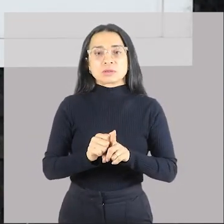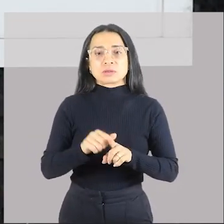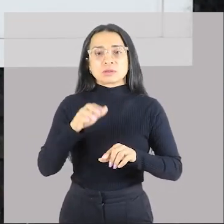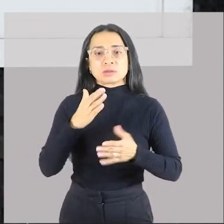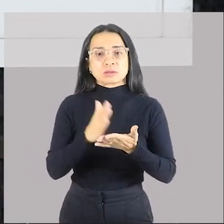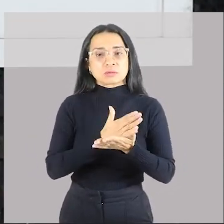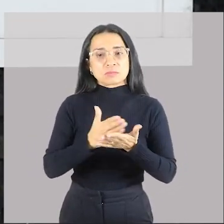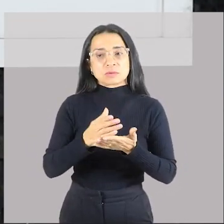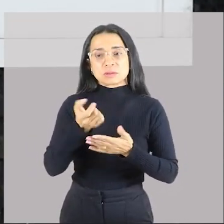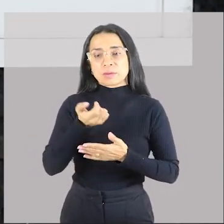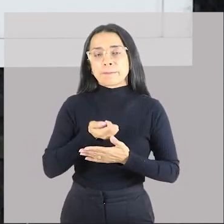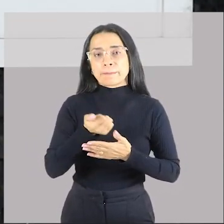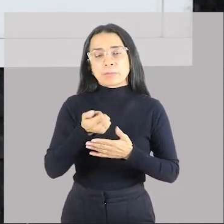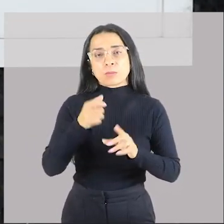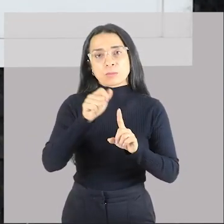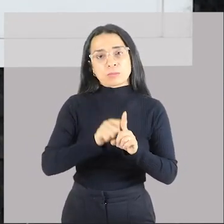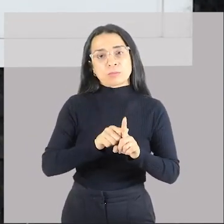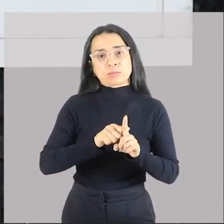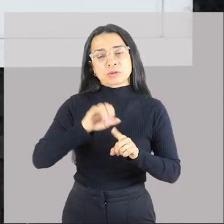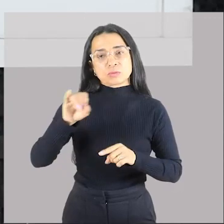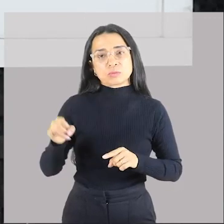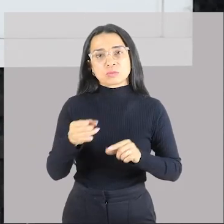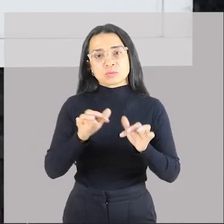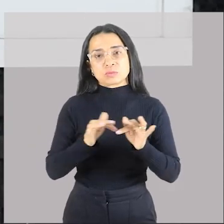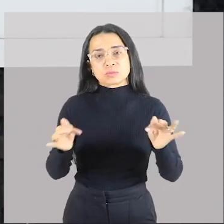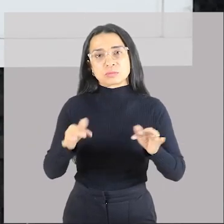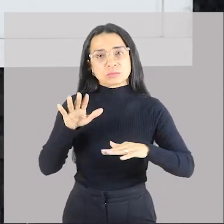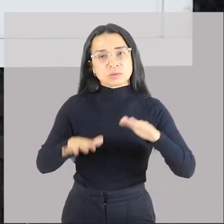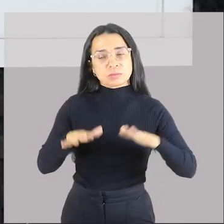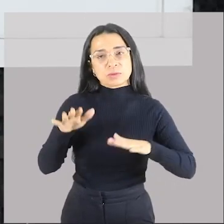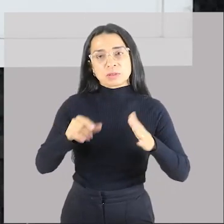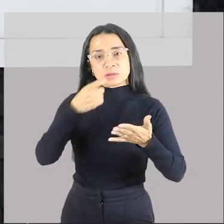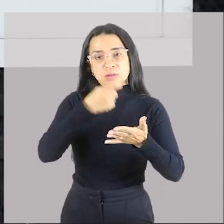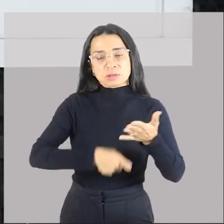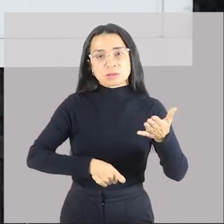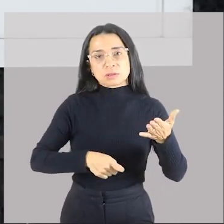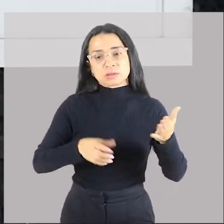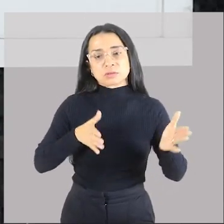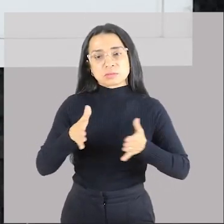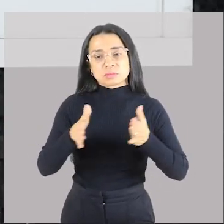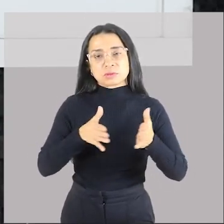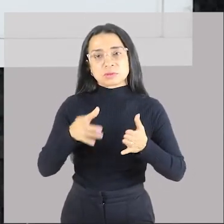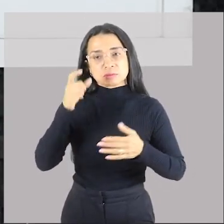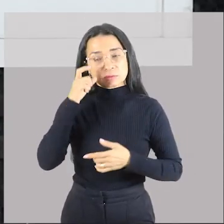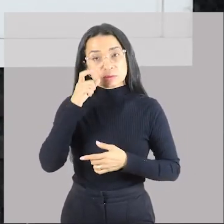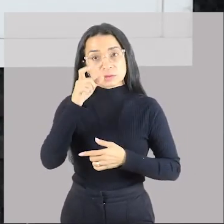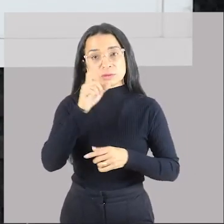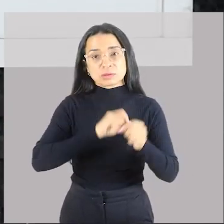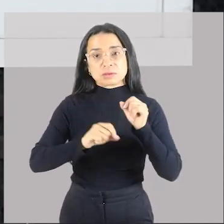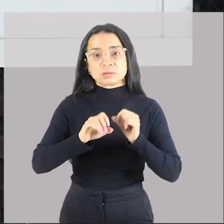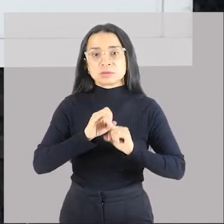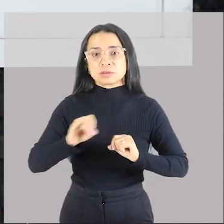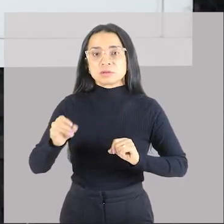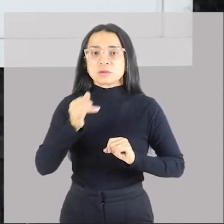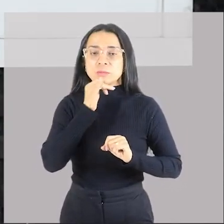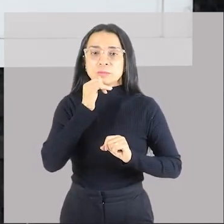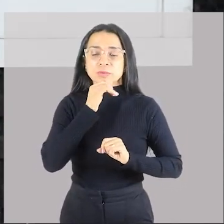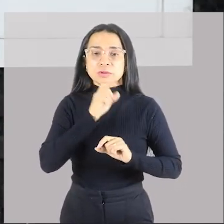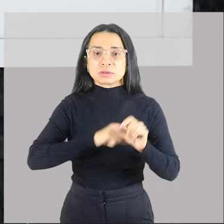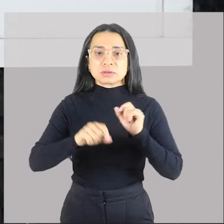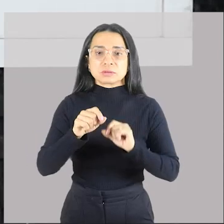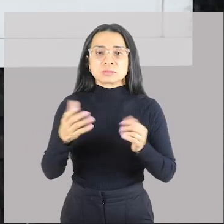poucos meses, o juro simples, dependendo da taxa, do período, seja interessante. Porque se a gente for, por exemplo,